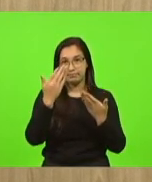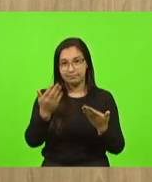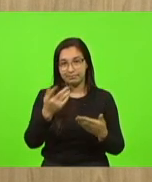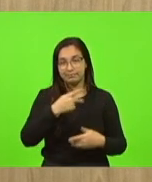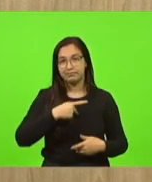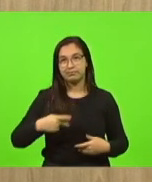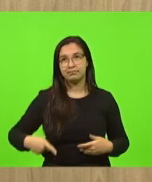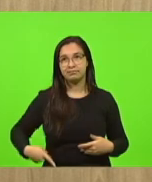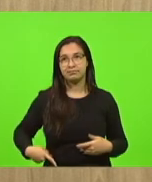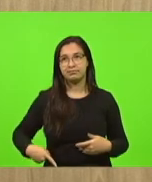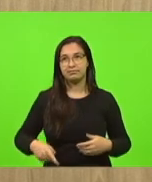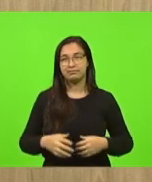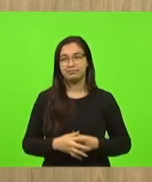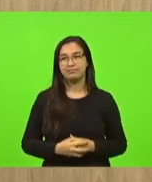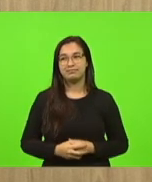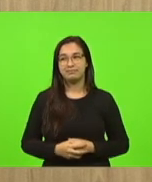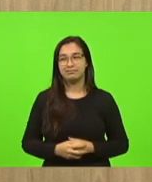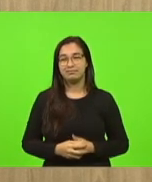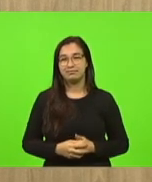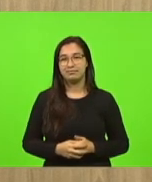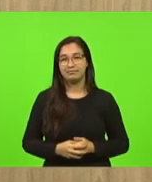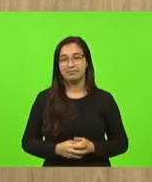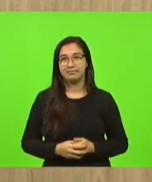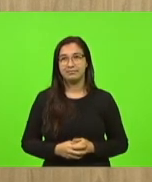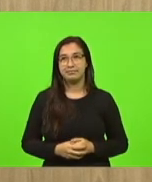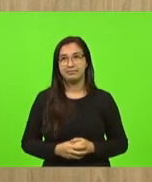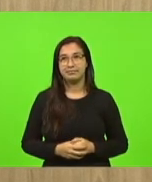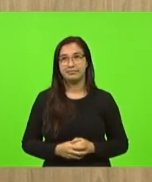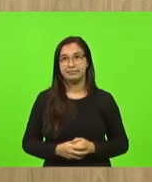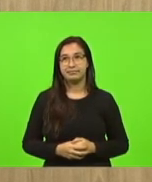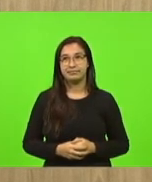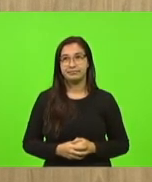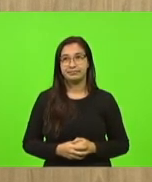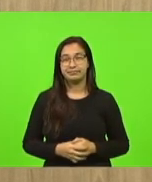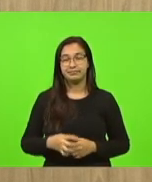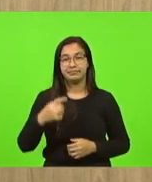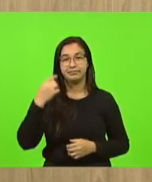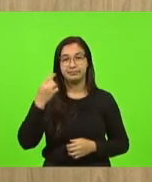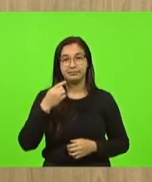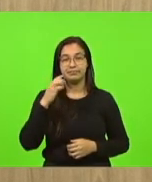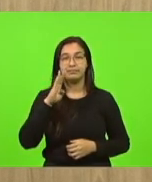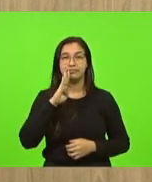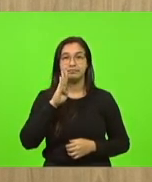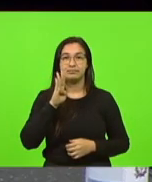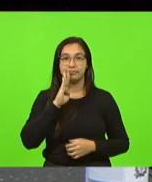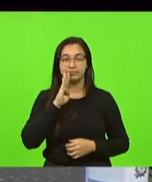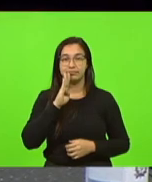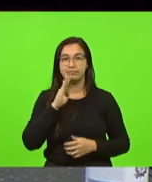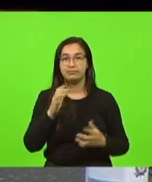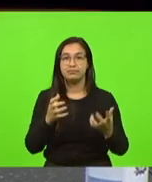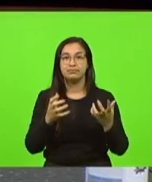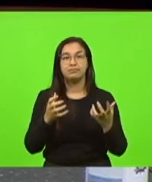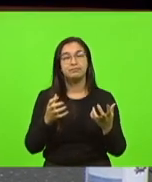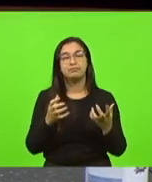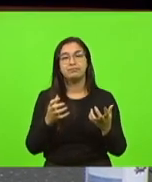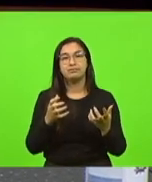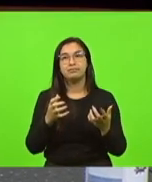presidente. Nosso querido deputado Nilson Berlanda, quero aqui,